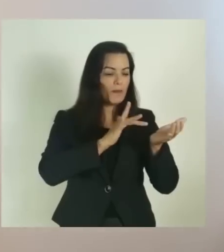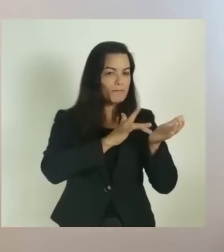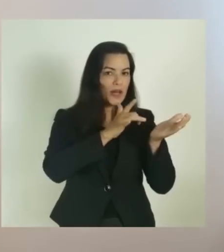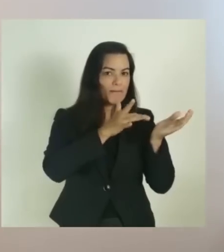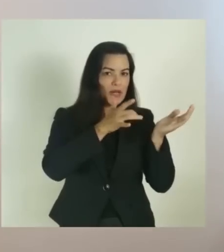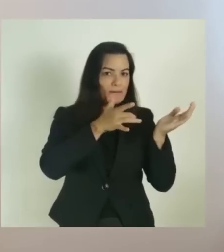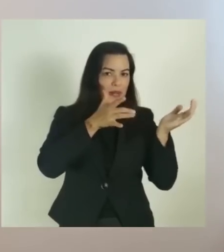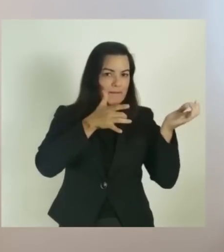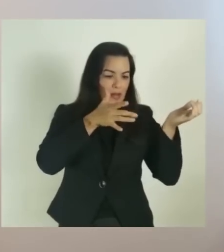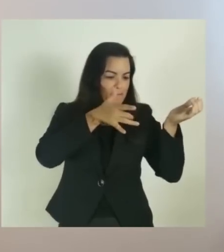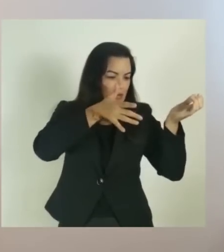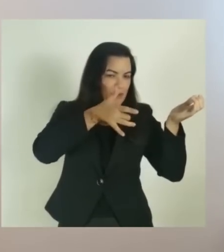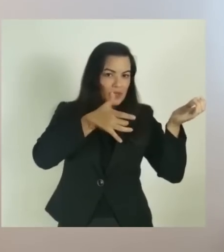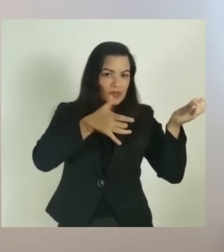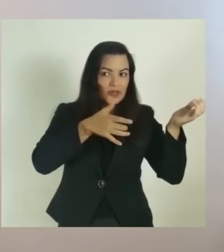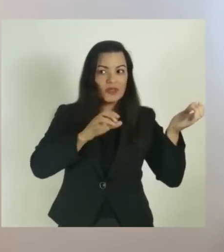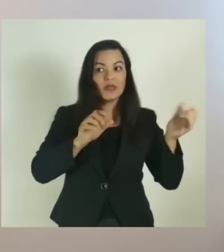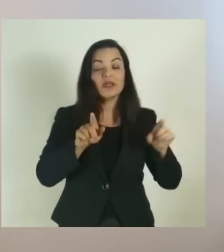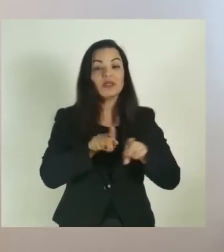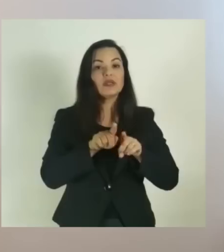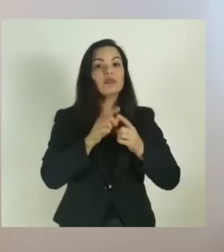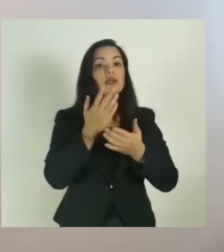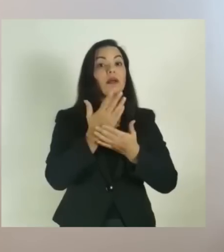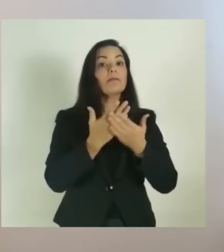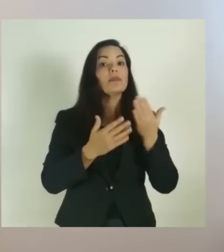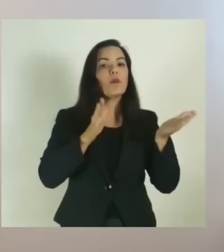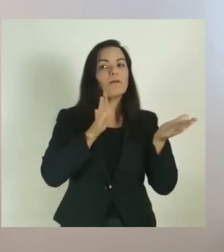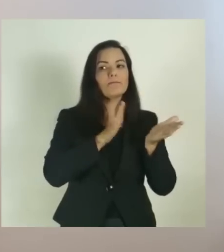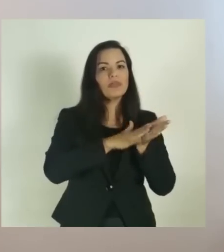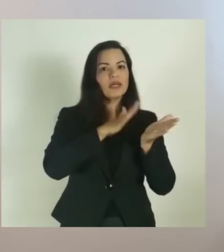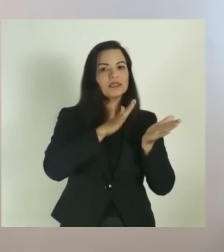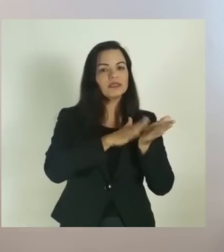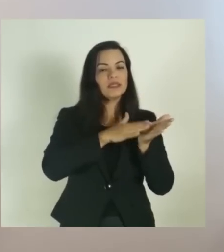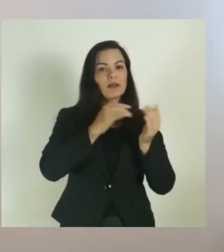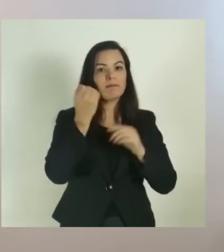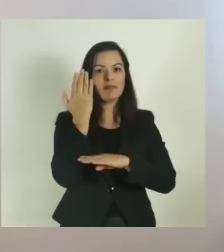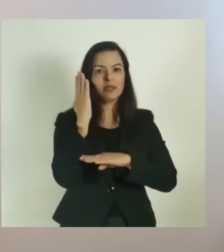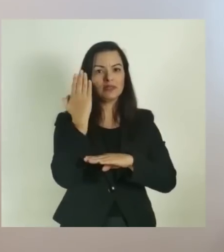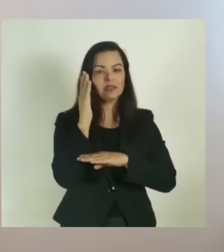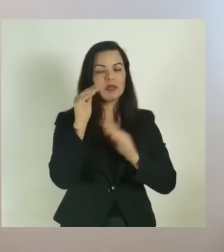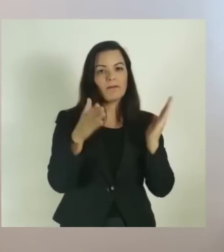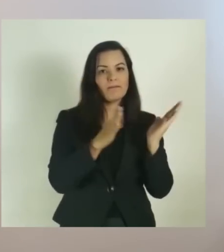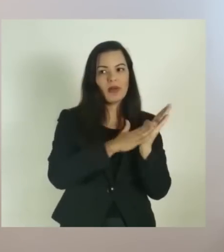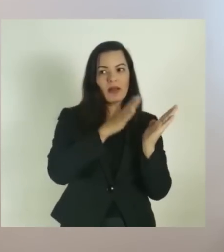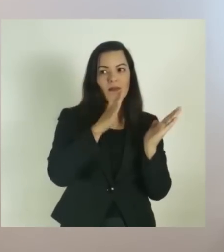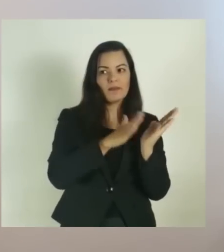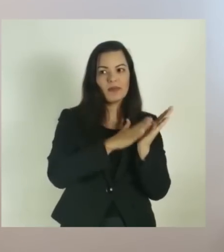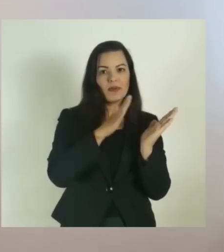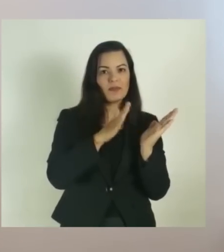o som da mão batendo na madeira do violino